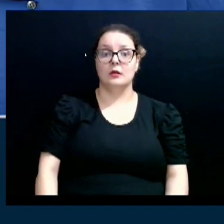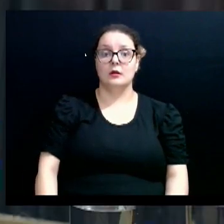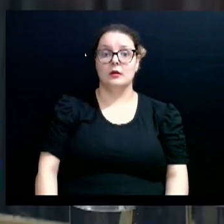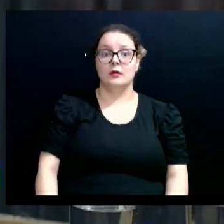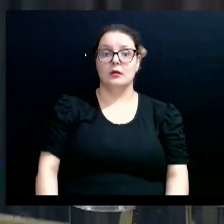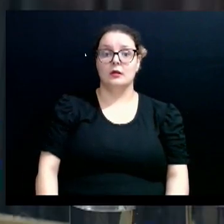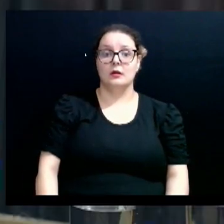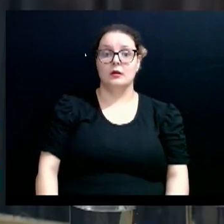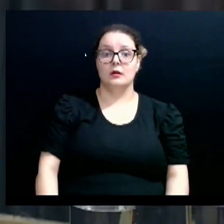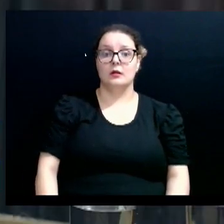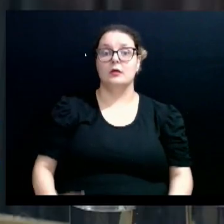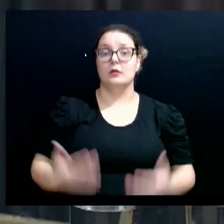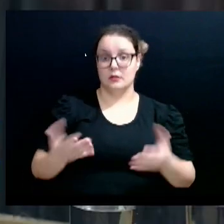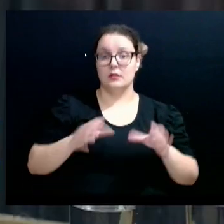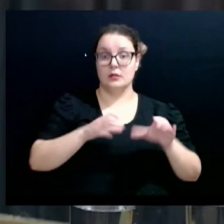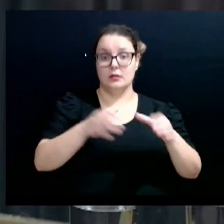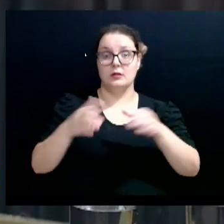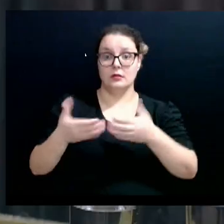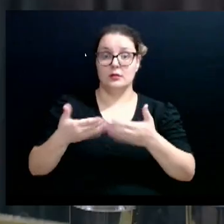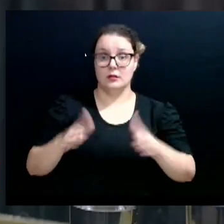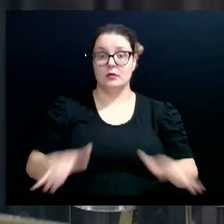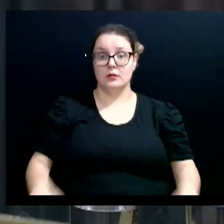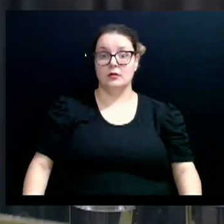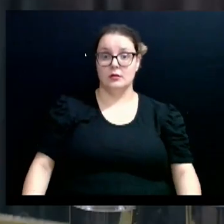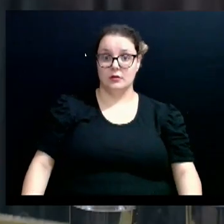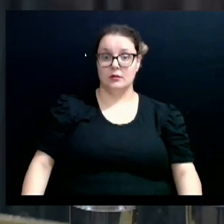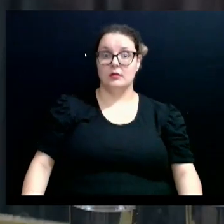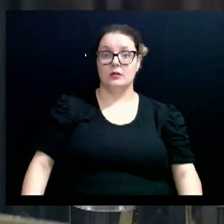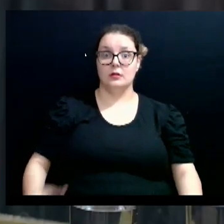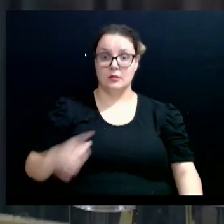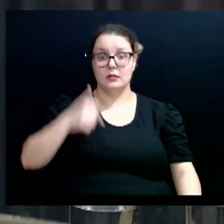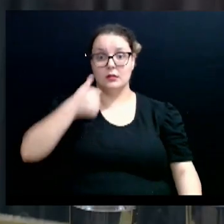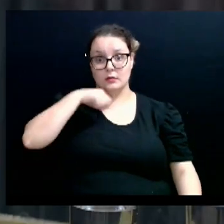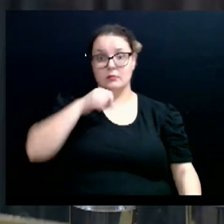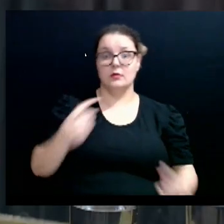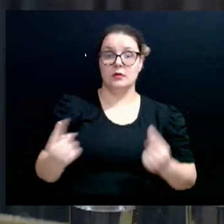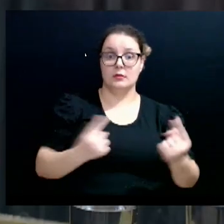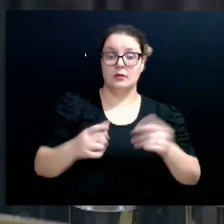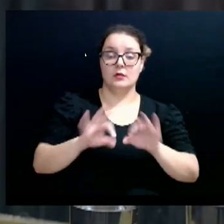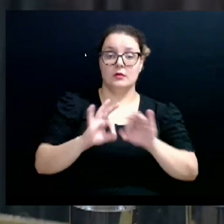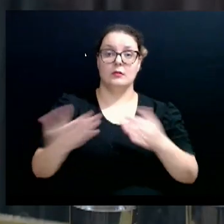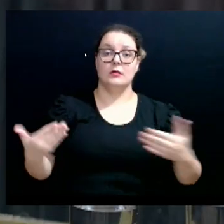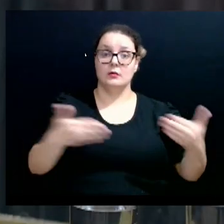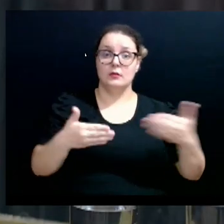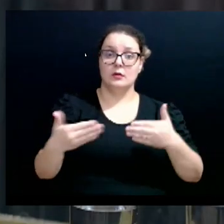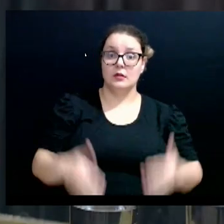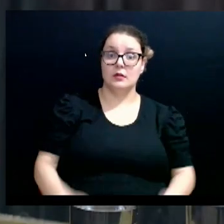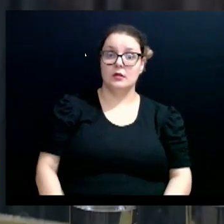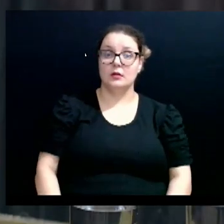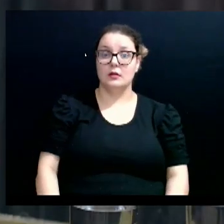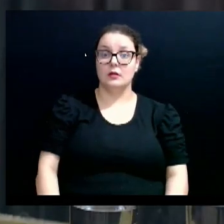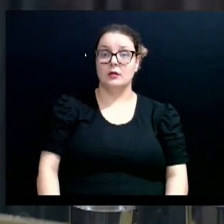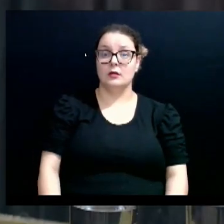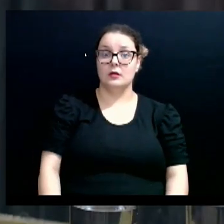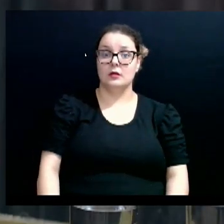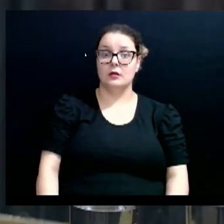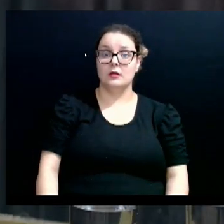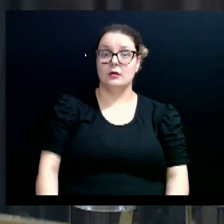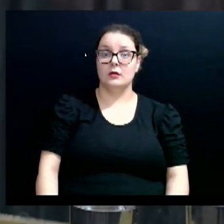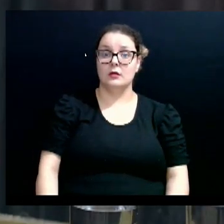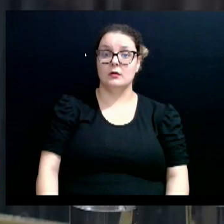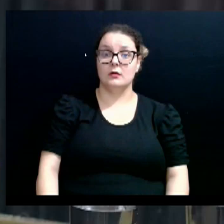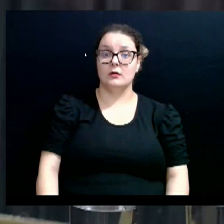esses grupos são abertos, então o Uhum. tempo todo tem mães novas, famílias novas ingressando. Então elas têm